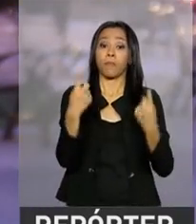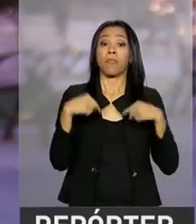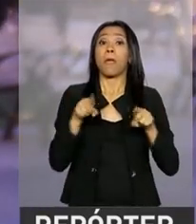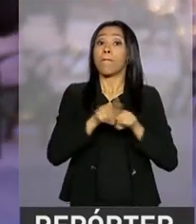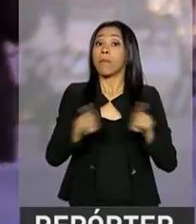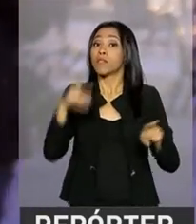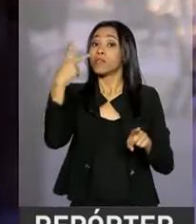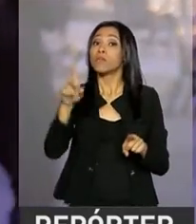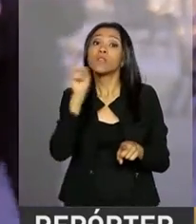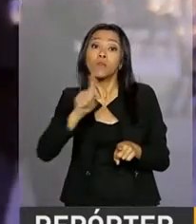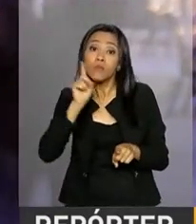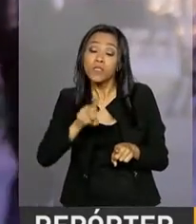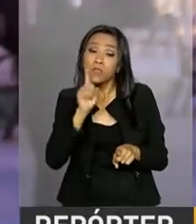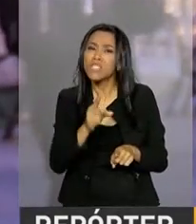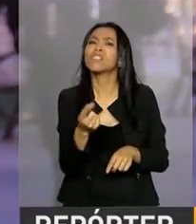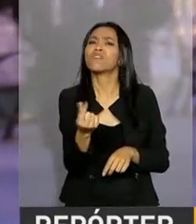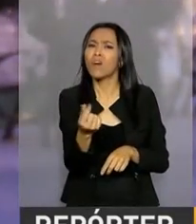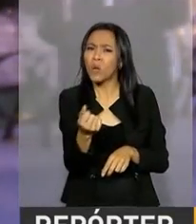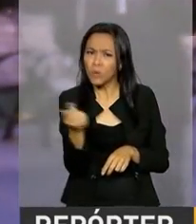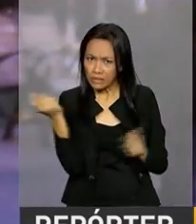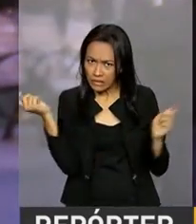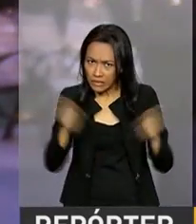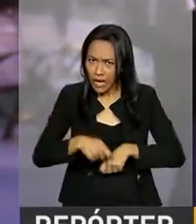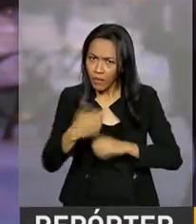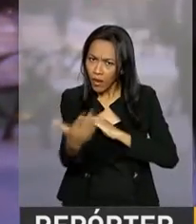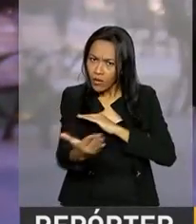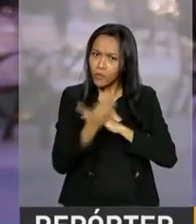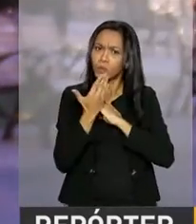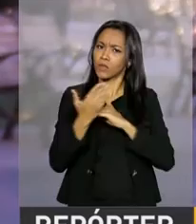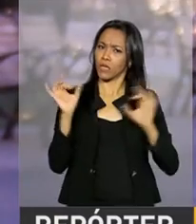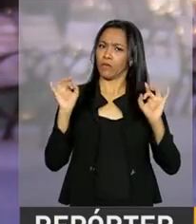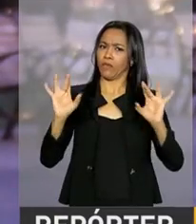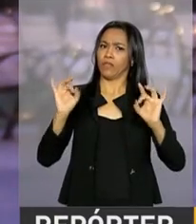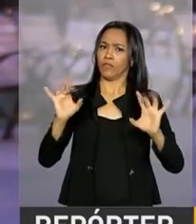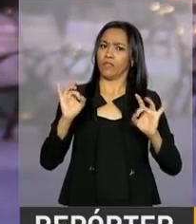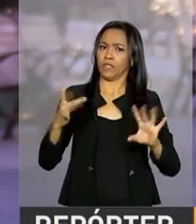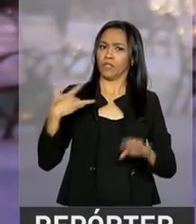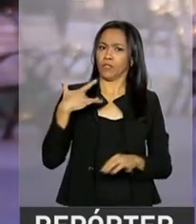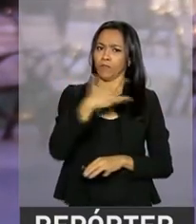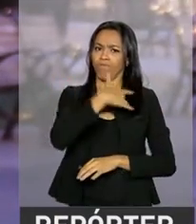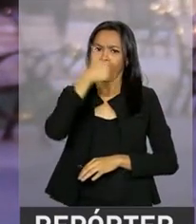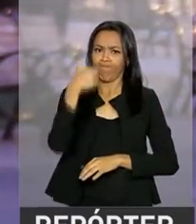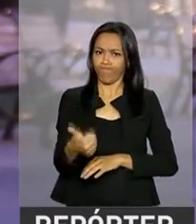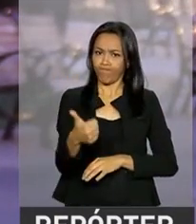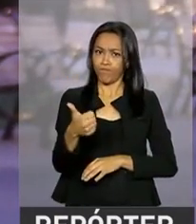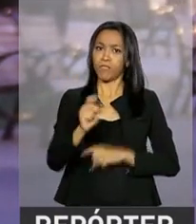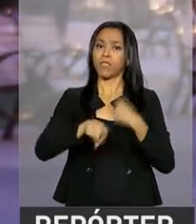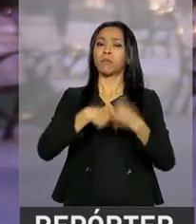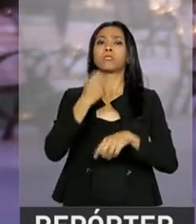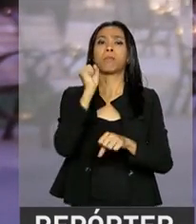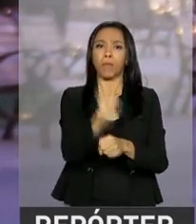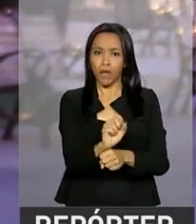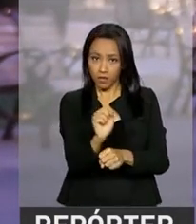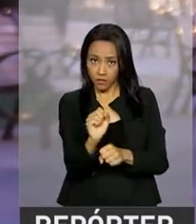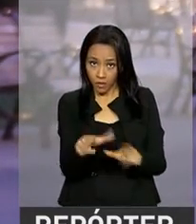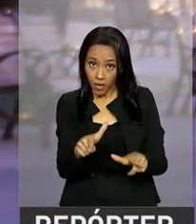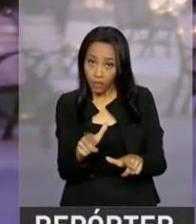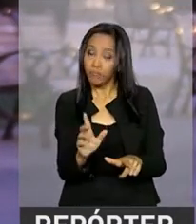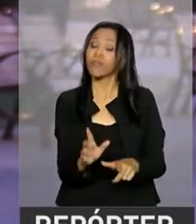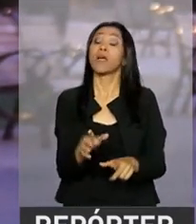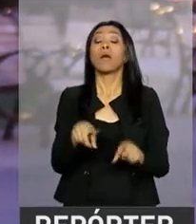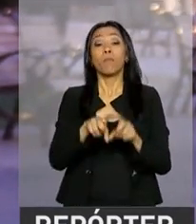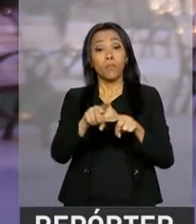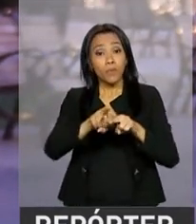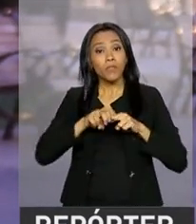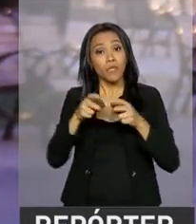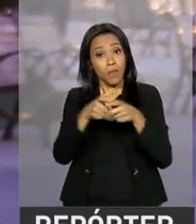americanos acreditam que esses valores não são o suficiente para manter a qualidade de vida depois que eles param de trabalhar. É por isso que grande parte